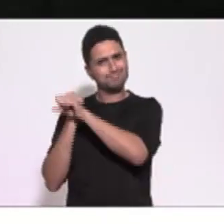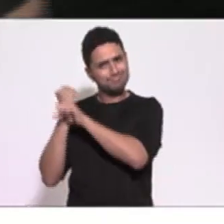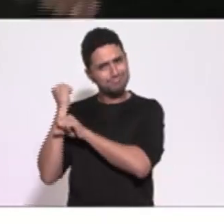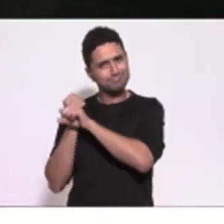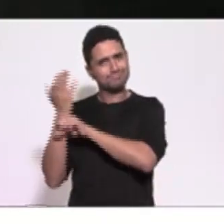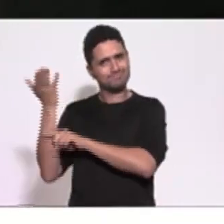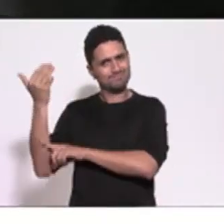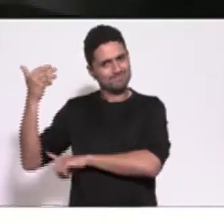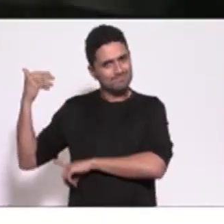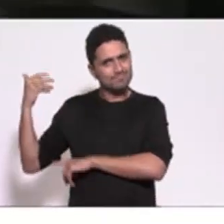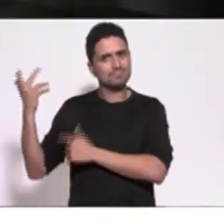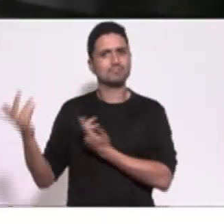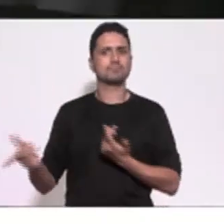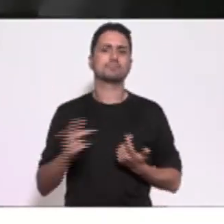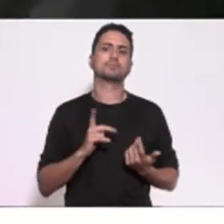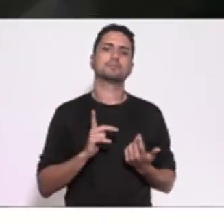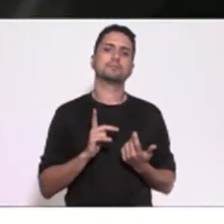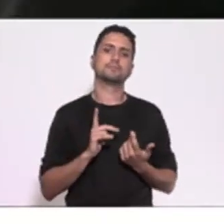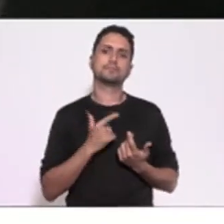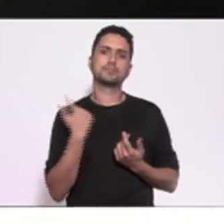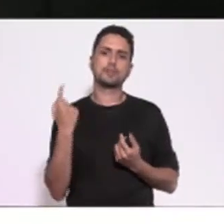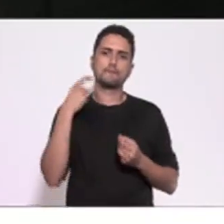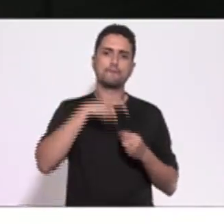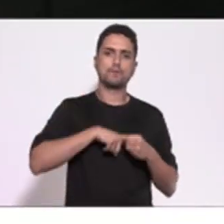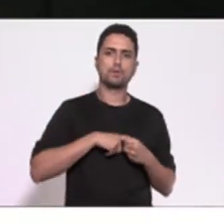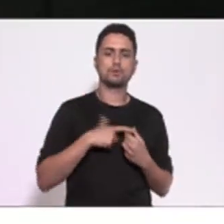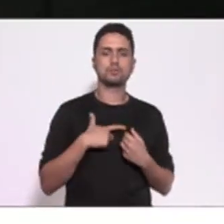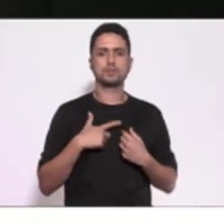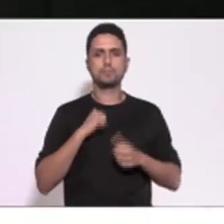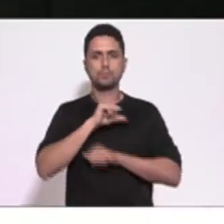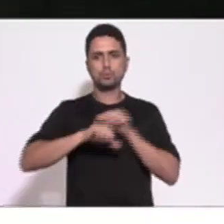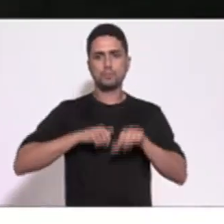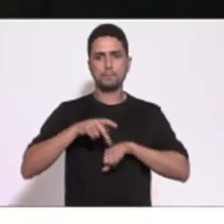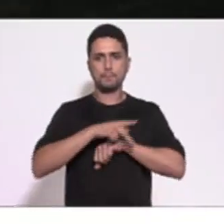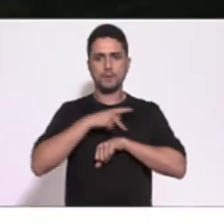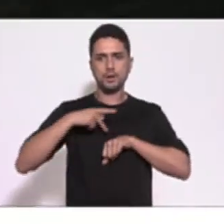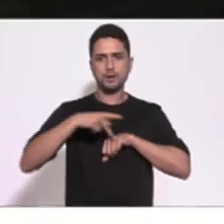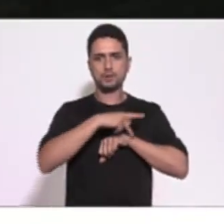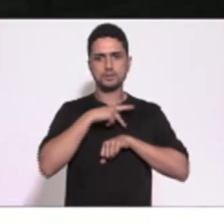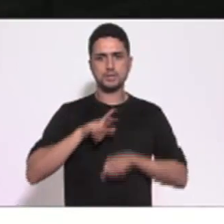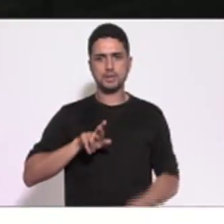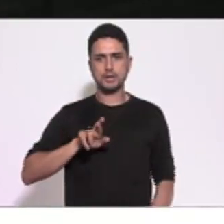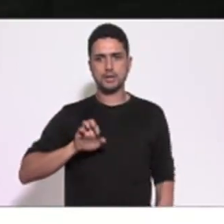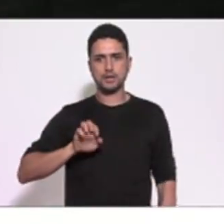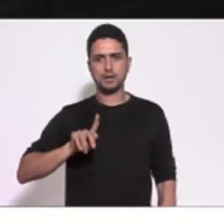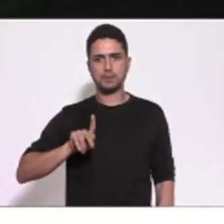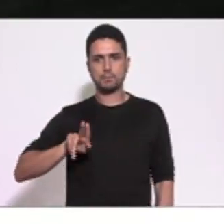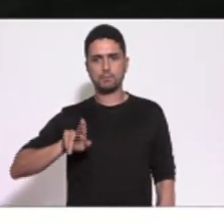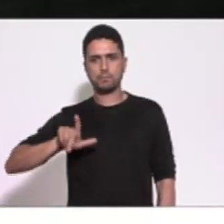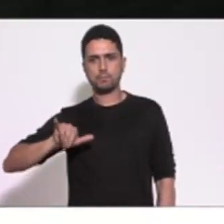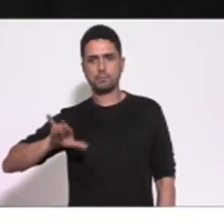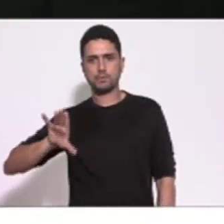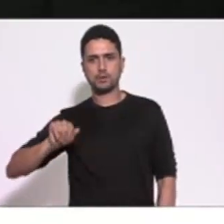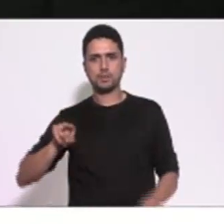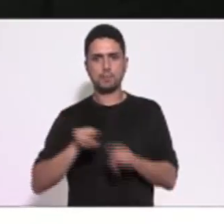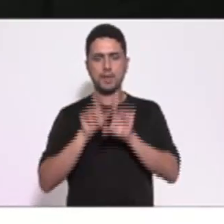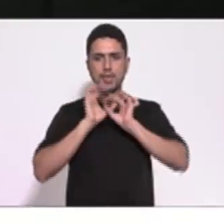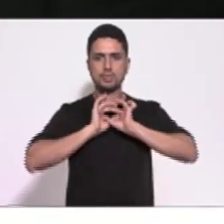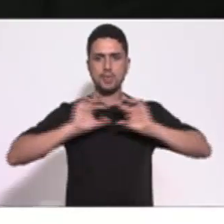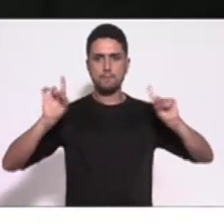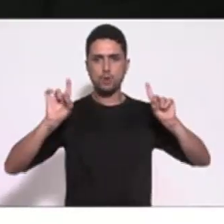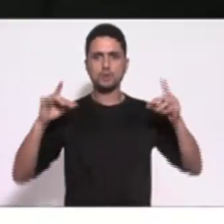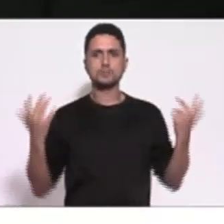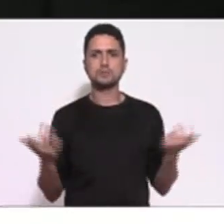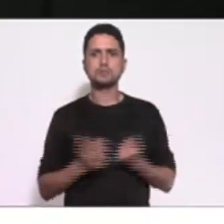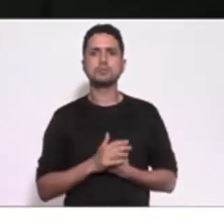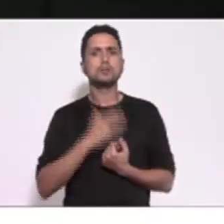nossa volta à República e à democracia. E eu acho que a gente precisa se endereçar.